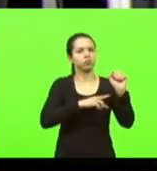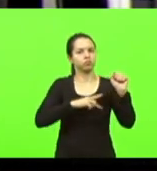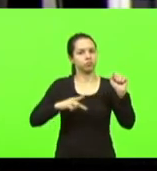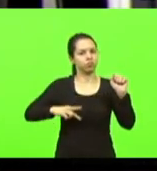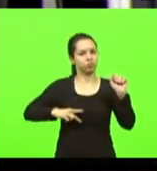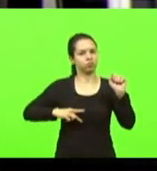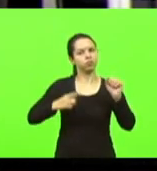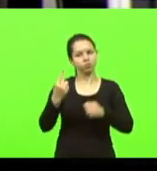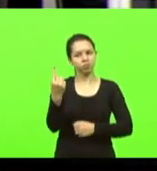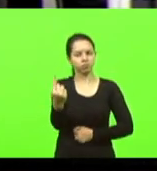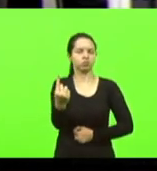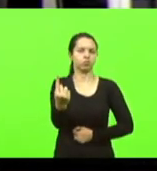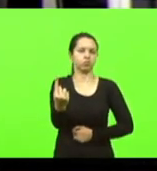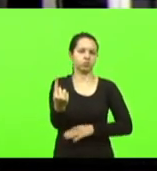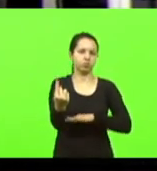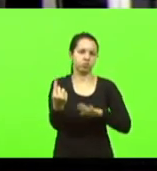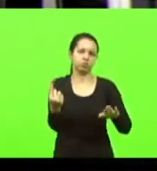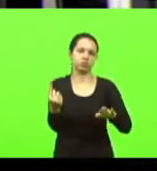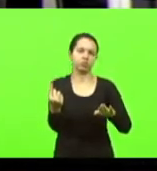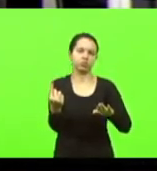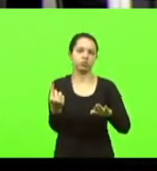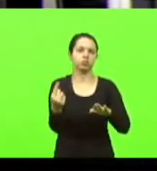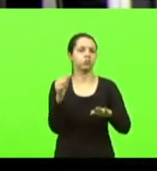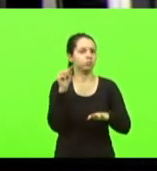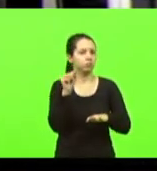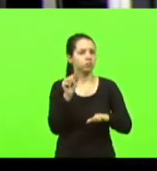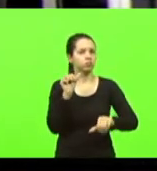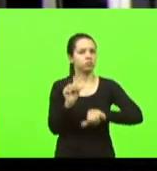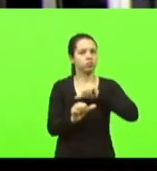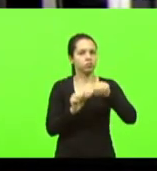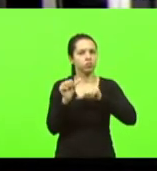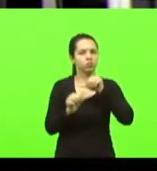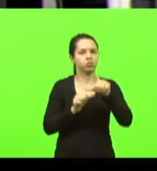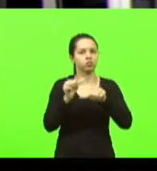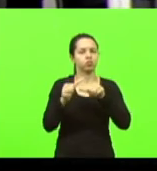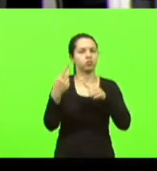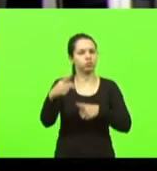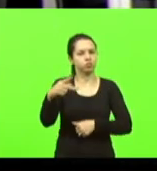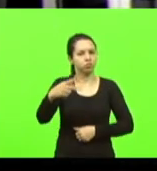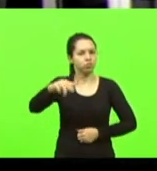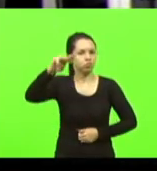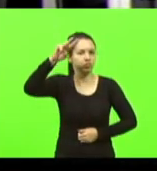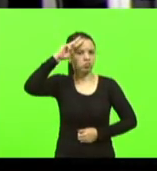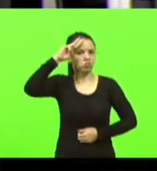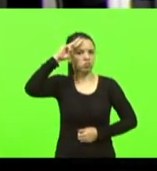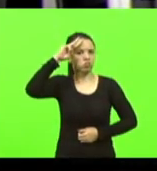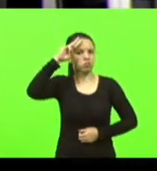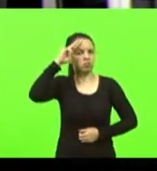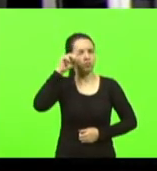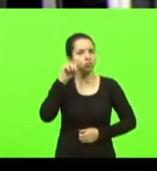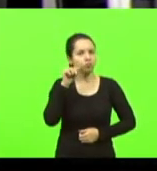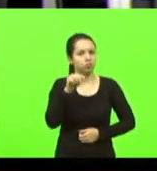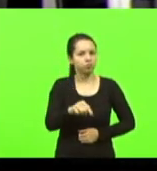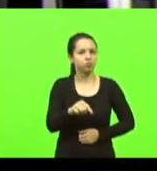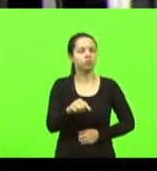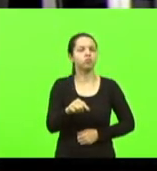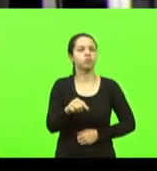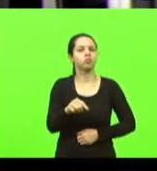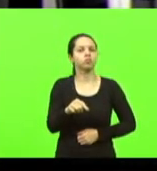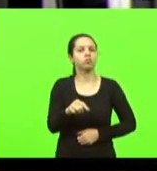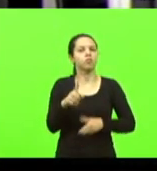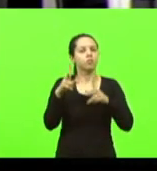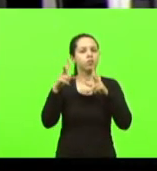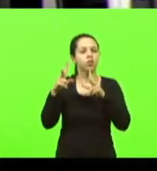mim é uma só Oi e essa reforma do Chef Moisés ele pegou com o patinho feio